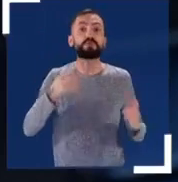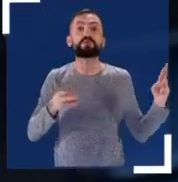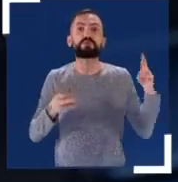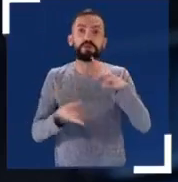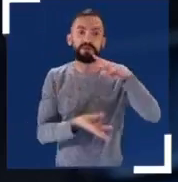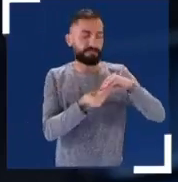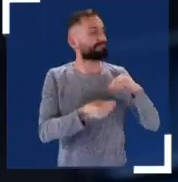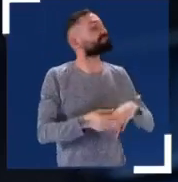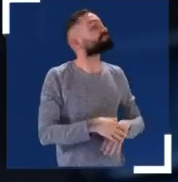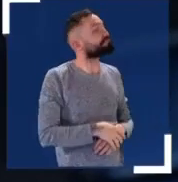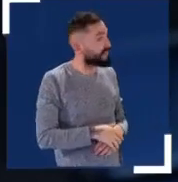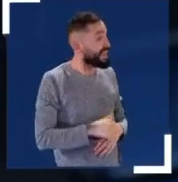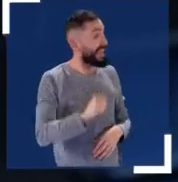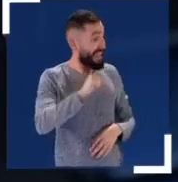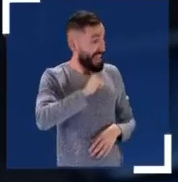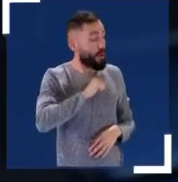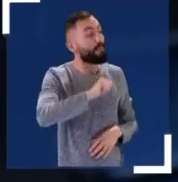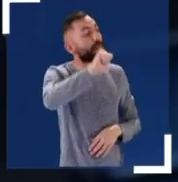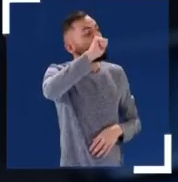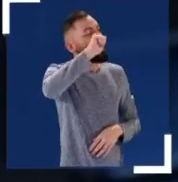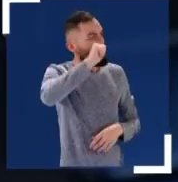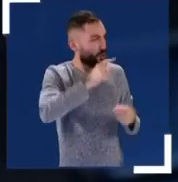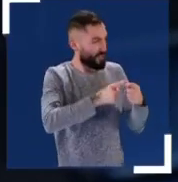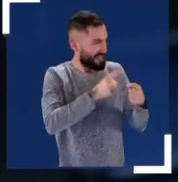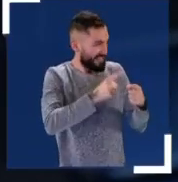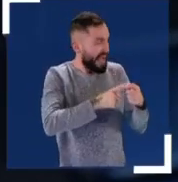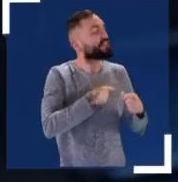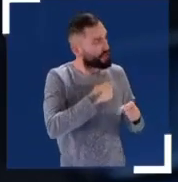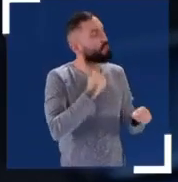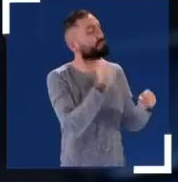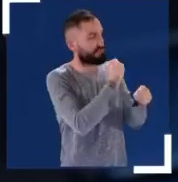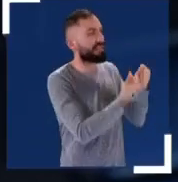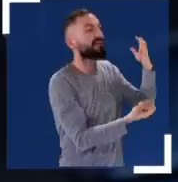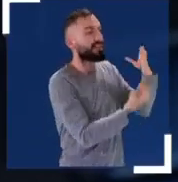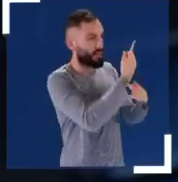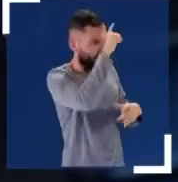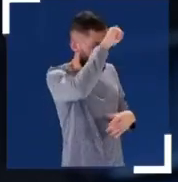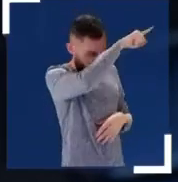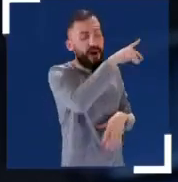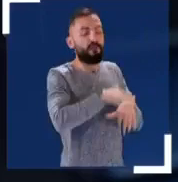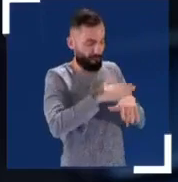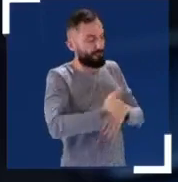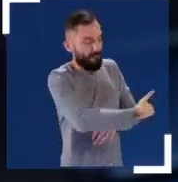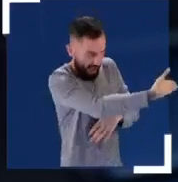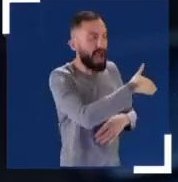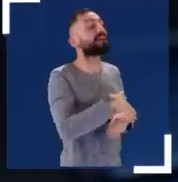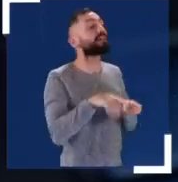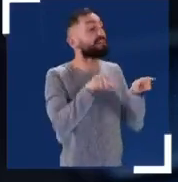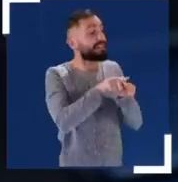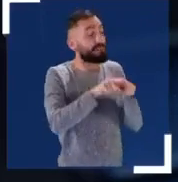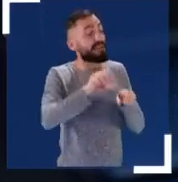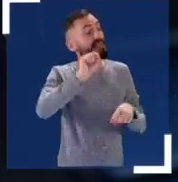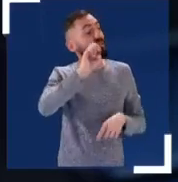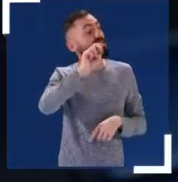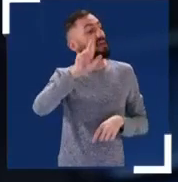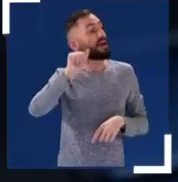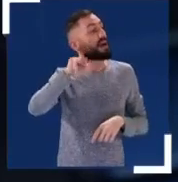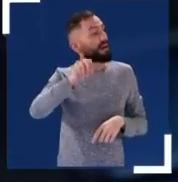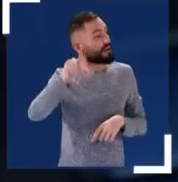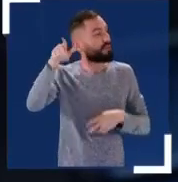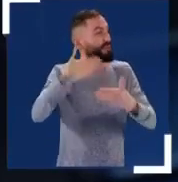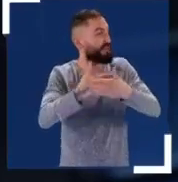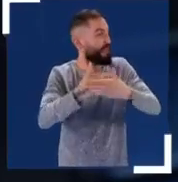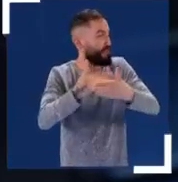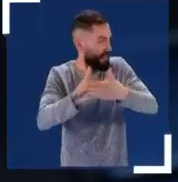de Bebedouro, a terra do meu pai, que eu tenho muito orgulho, fazer o hospital concluído de Serrana, entregar, que fica em Ribeirão